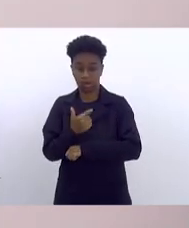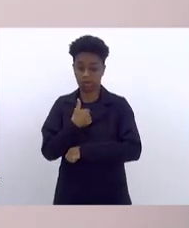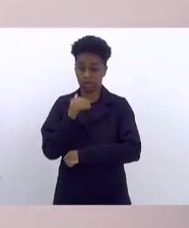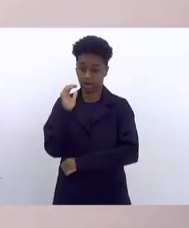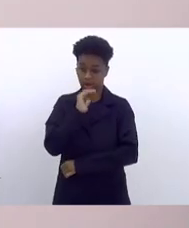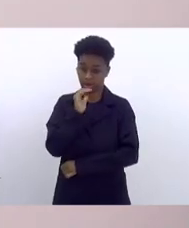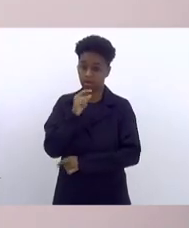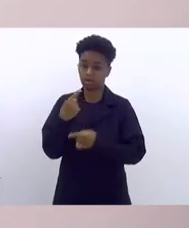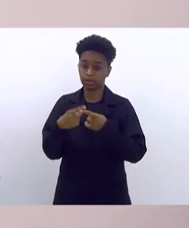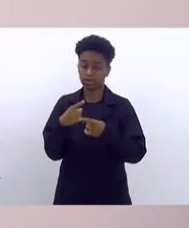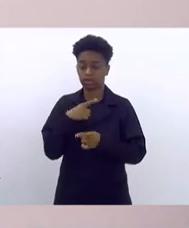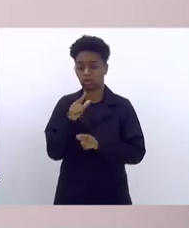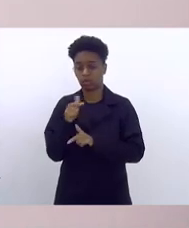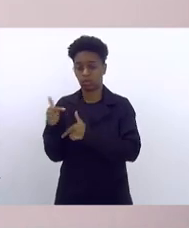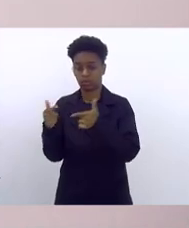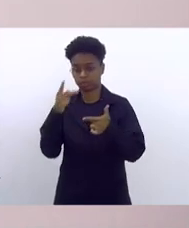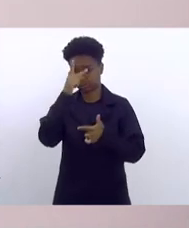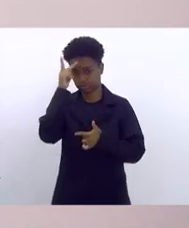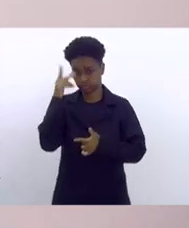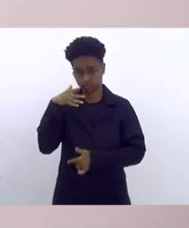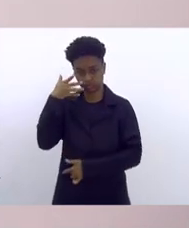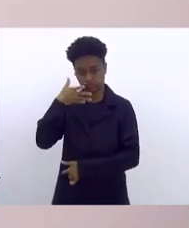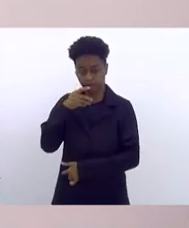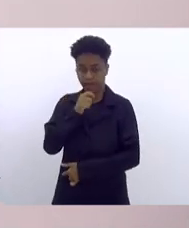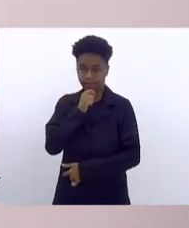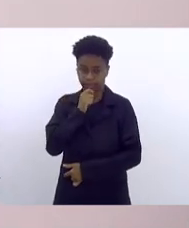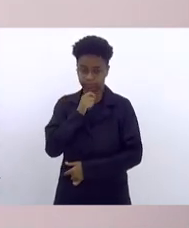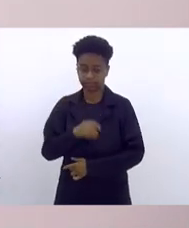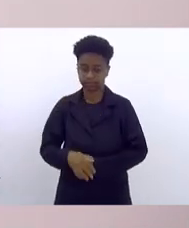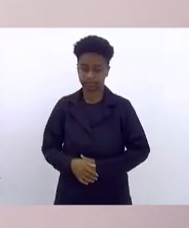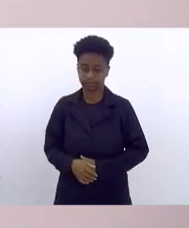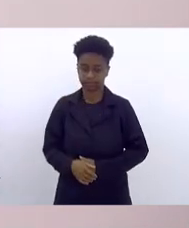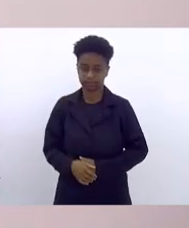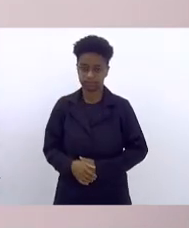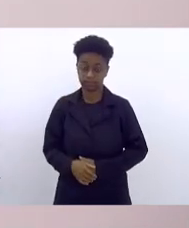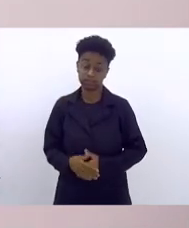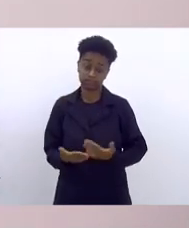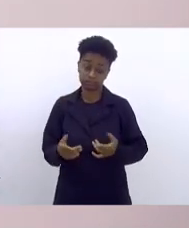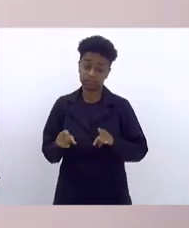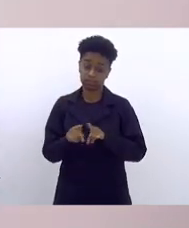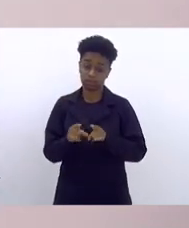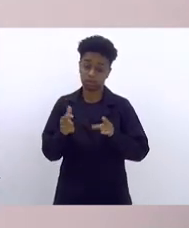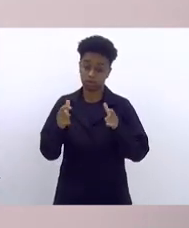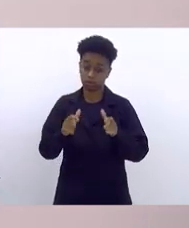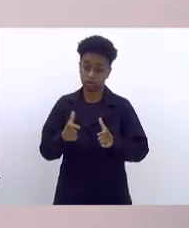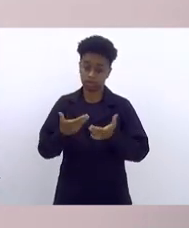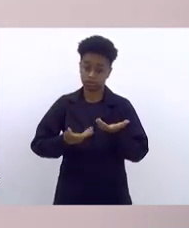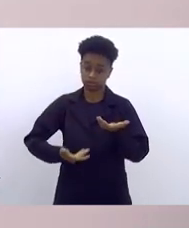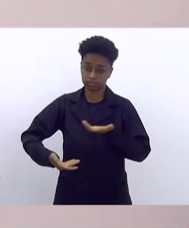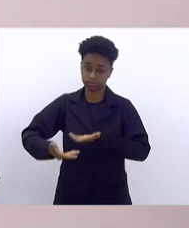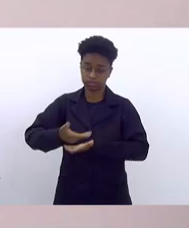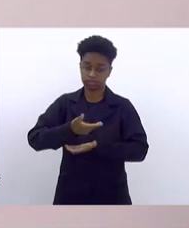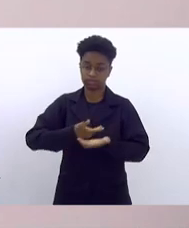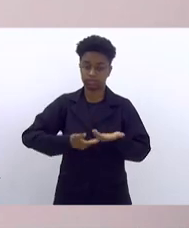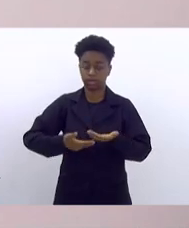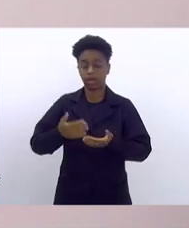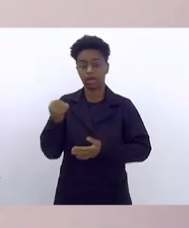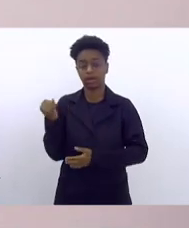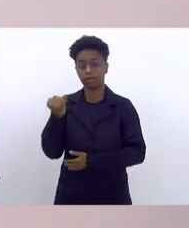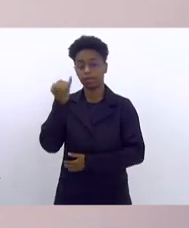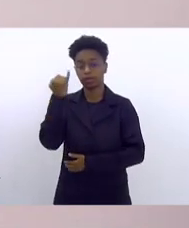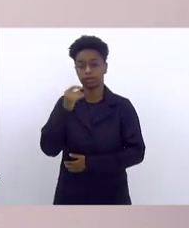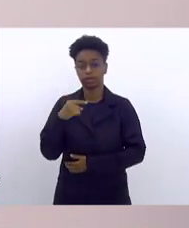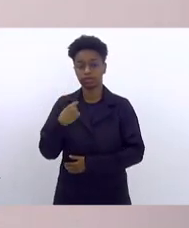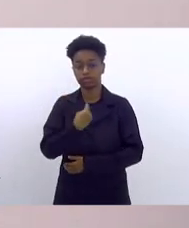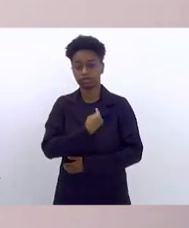porque temos outras pessoas para serem ouvidas também e como é um espaço de troca é importante que a